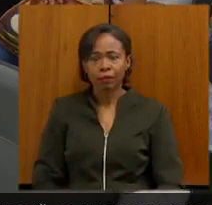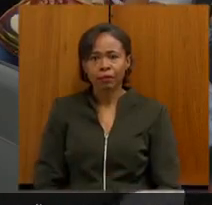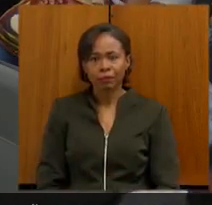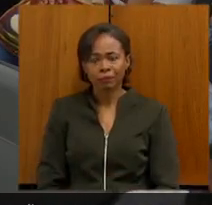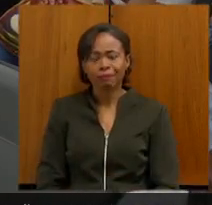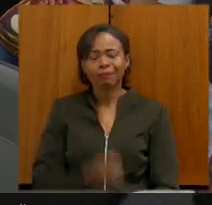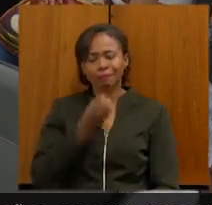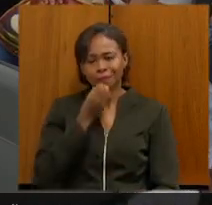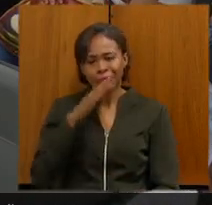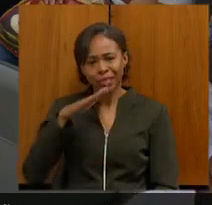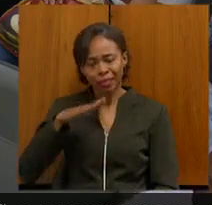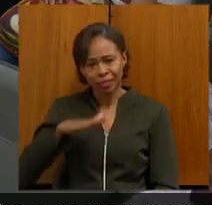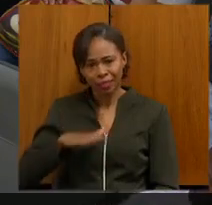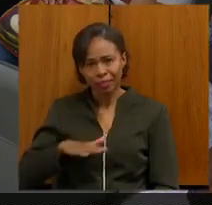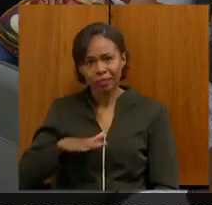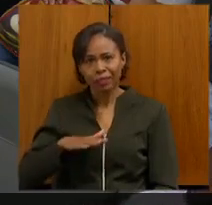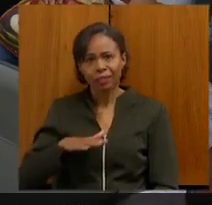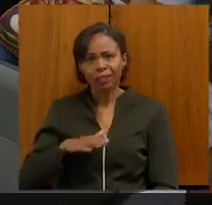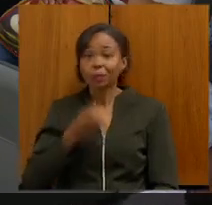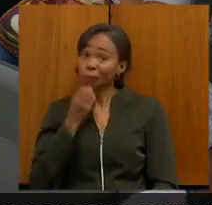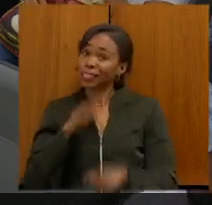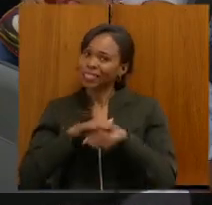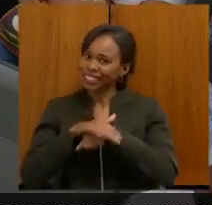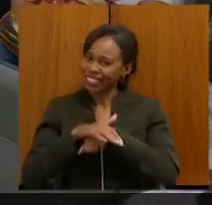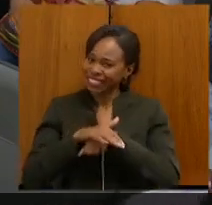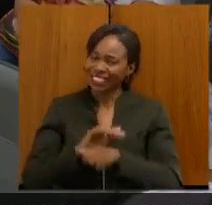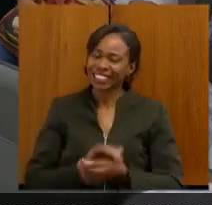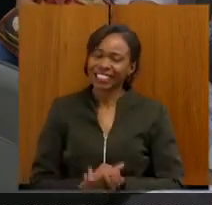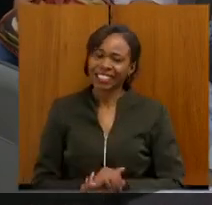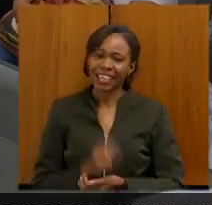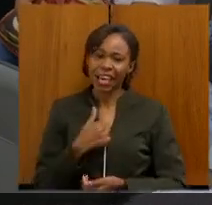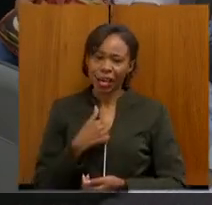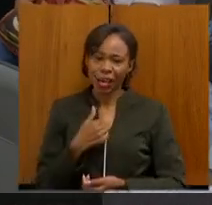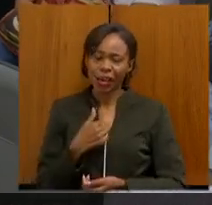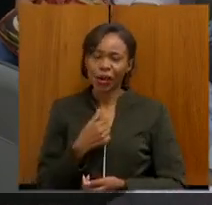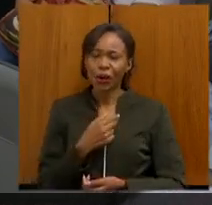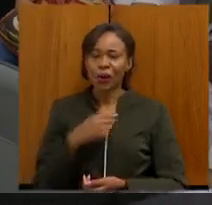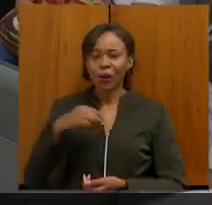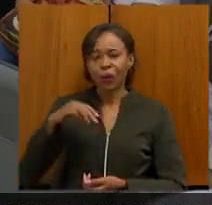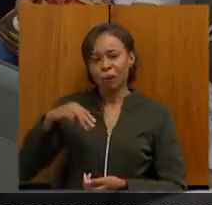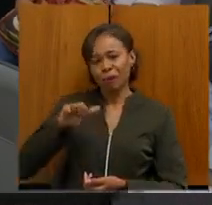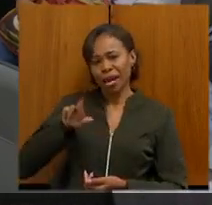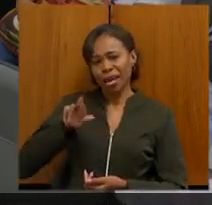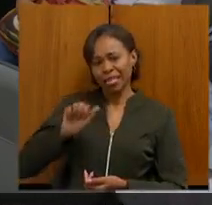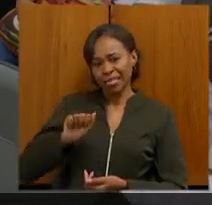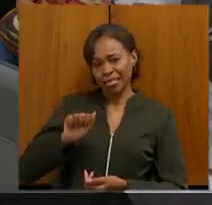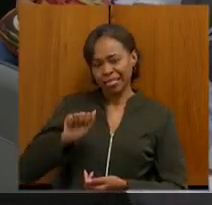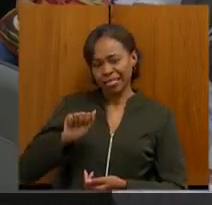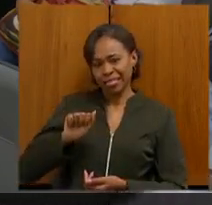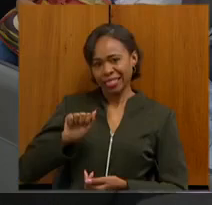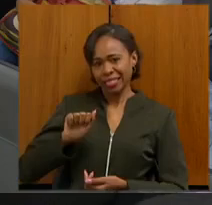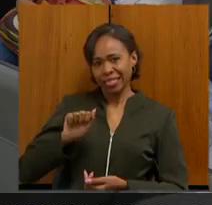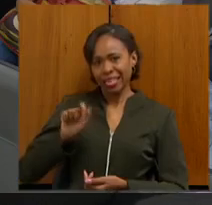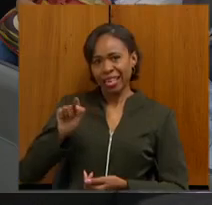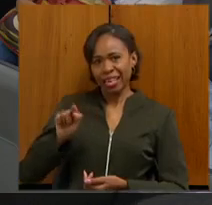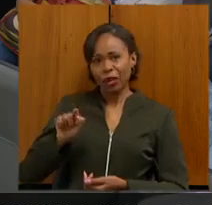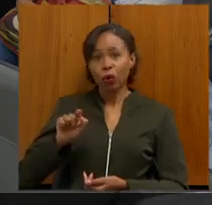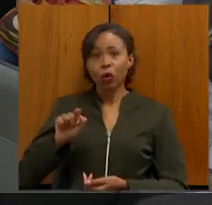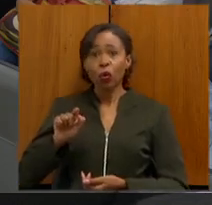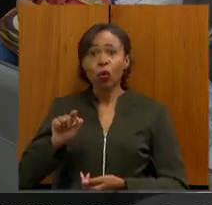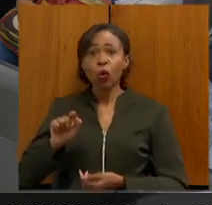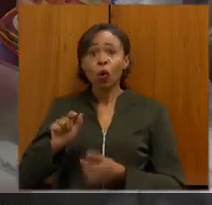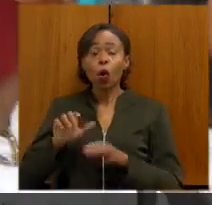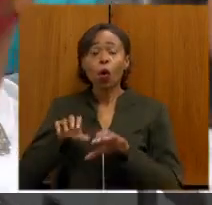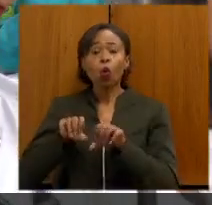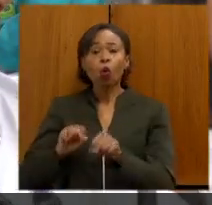Olá boa tarde boa noite meu nome é Maria Gorete da Cruz eu sou do ocupa CD de